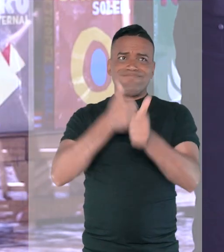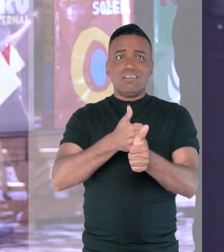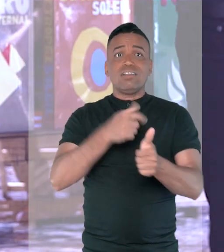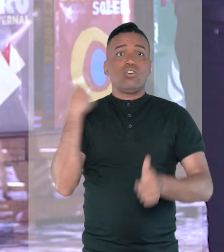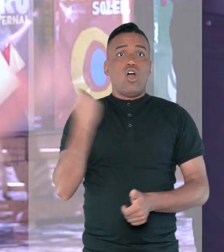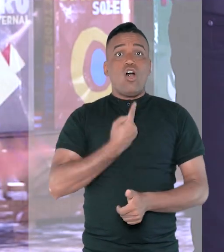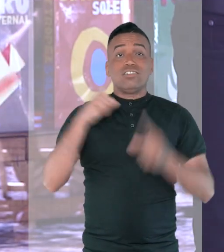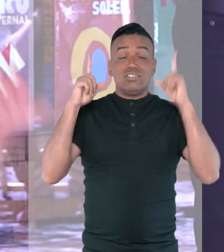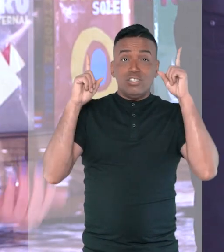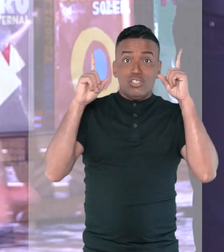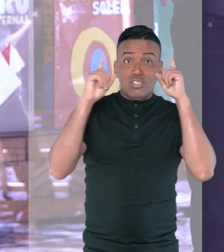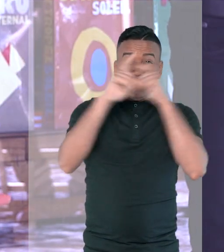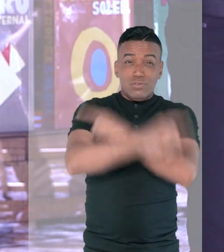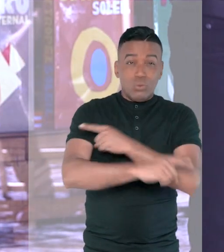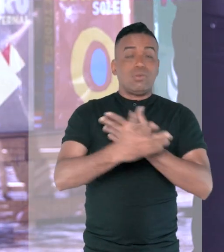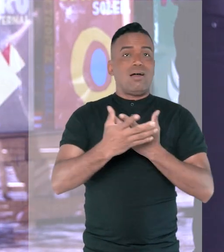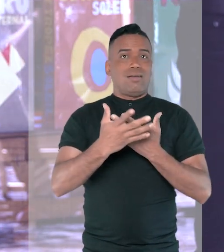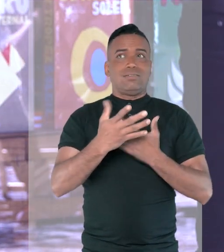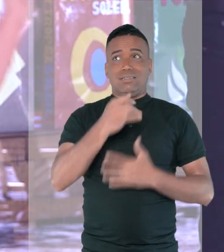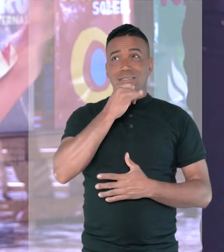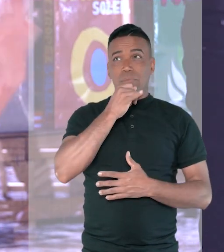eu percebo que a gente tem muita dificuldade de lidar